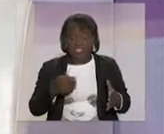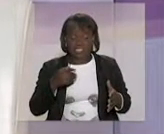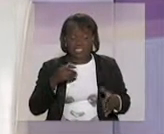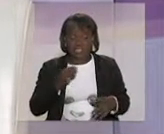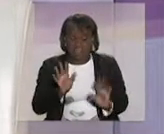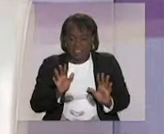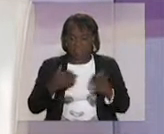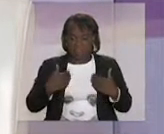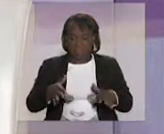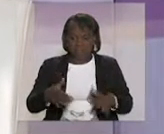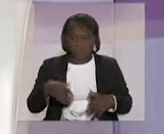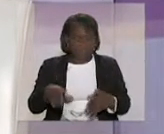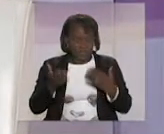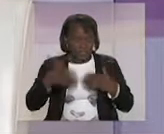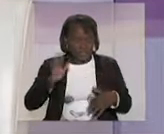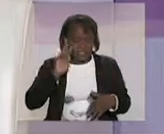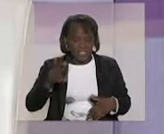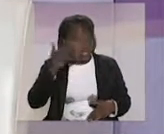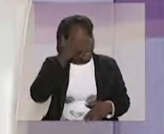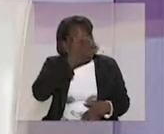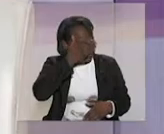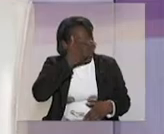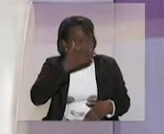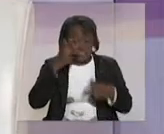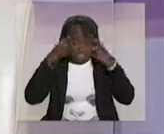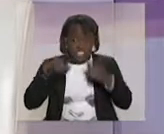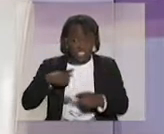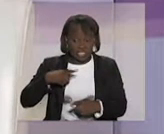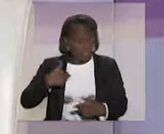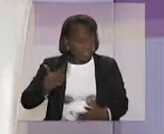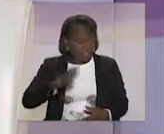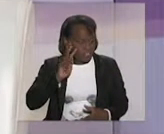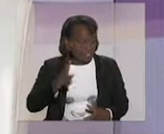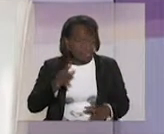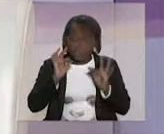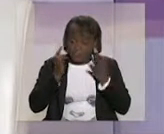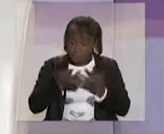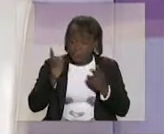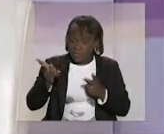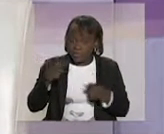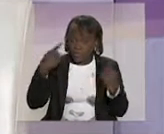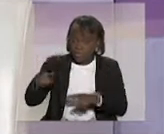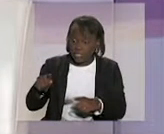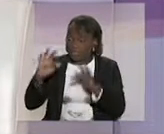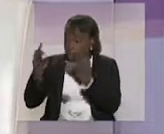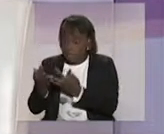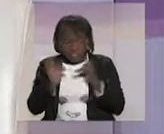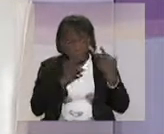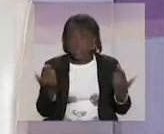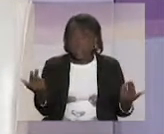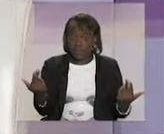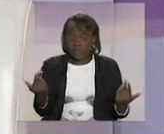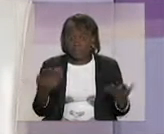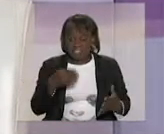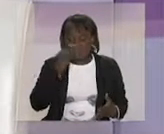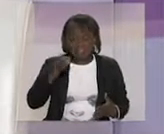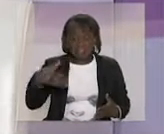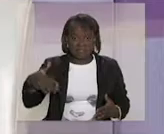dessa forma, né? A gente fecha os olhos para a violência que os nossos parentes cometem contra outros parentes nossos. E